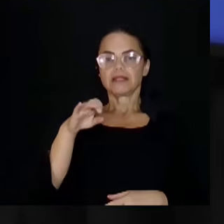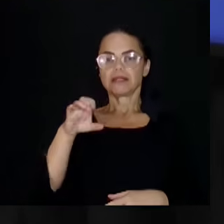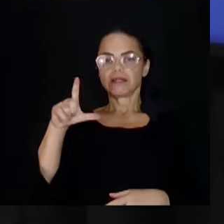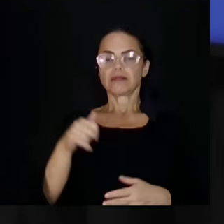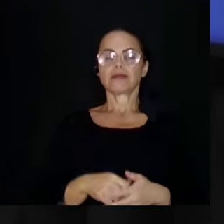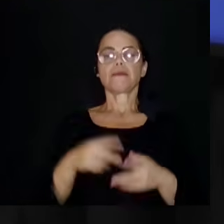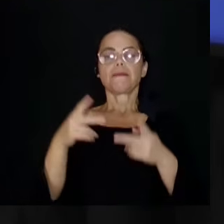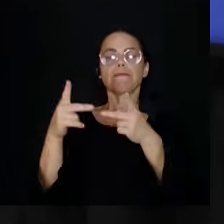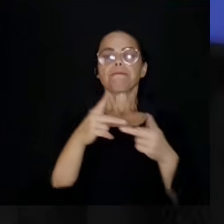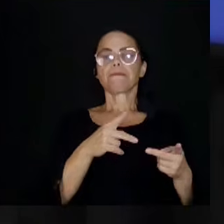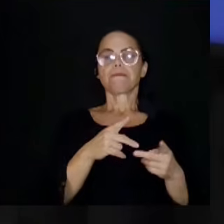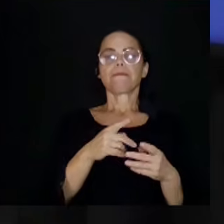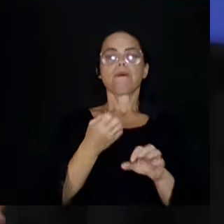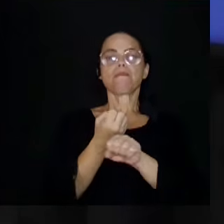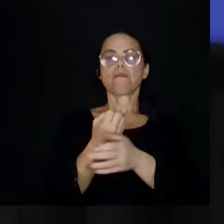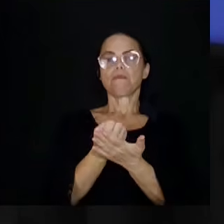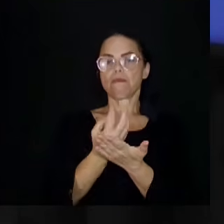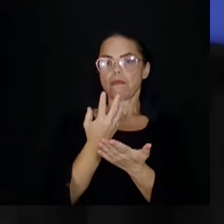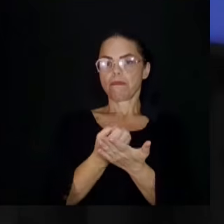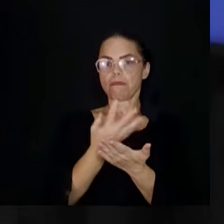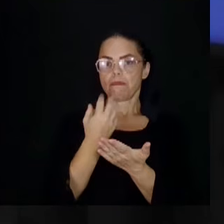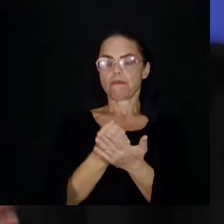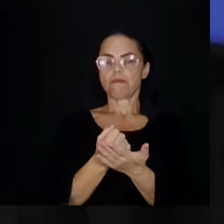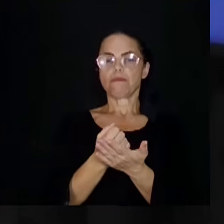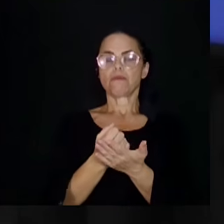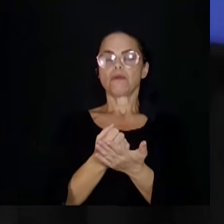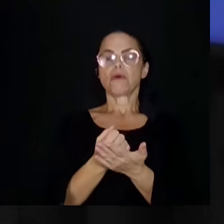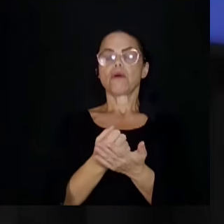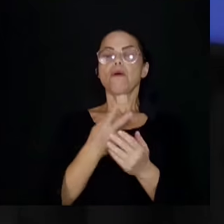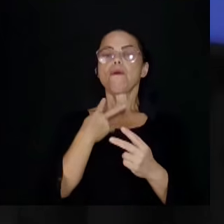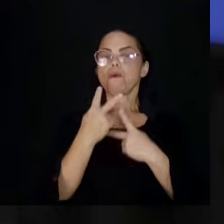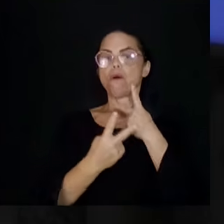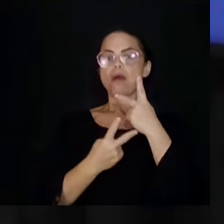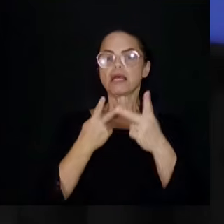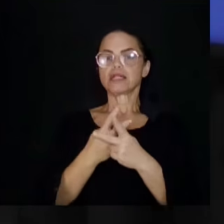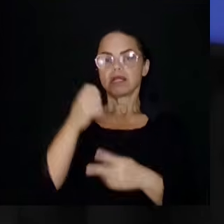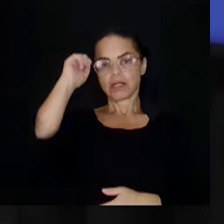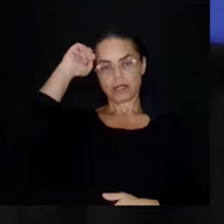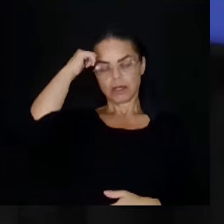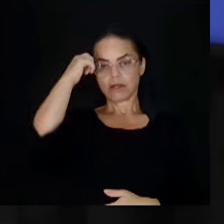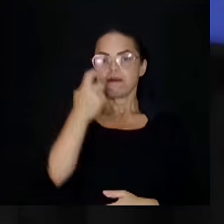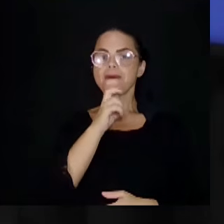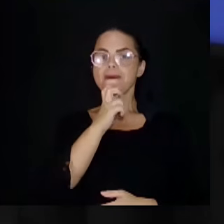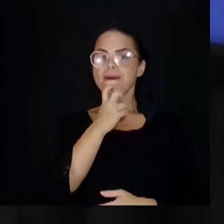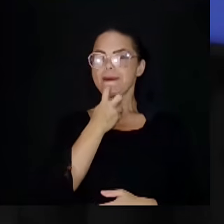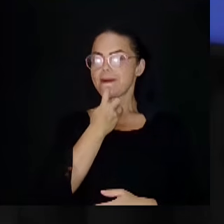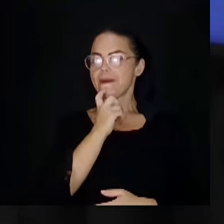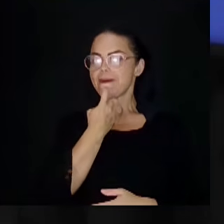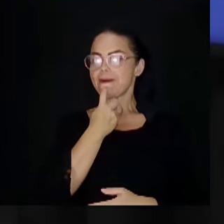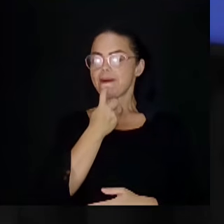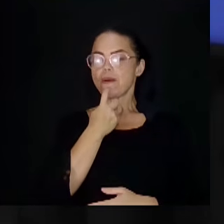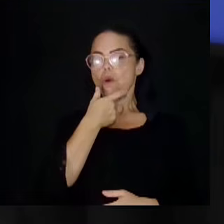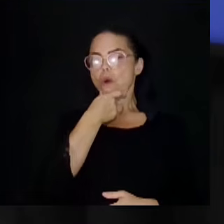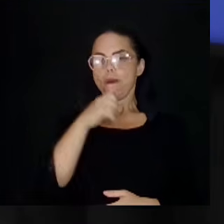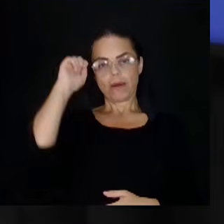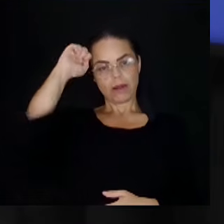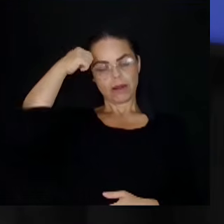podcast Vozes Negras de Campinas. Eu sou um homem de pele preta, cabelos